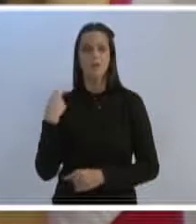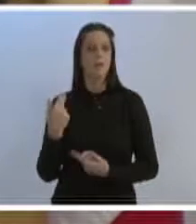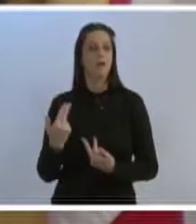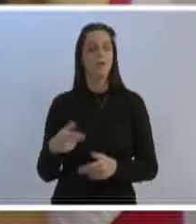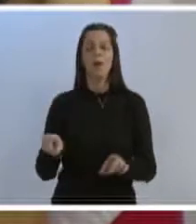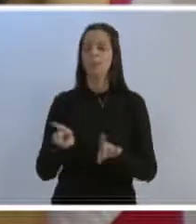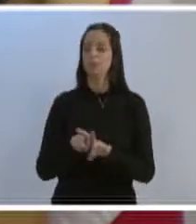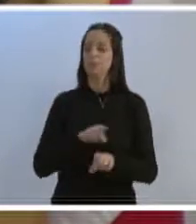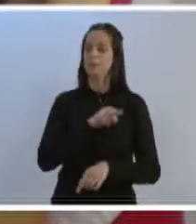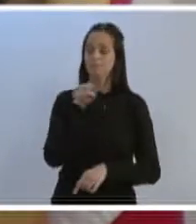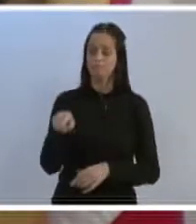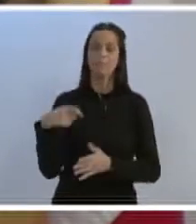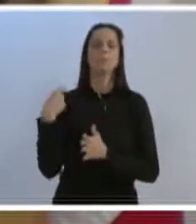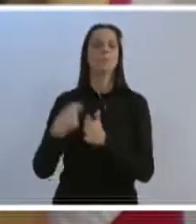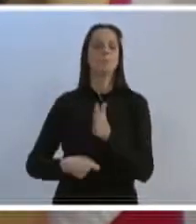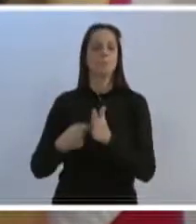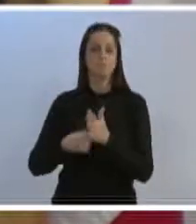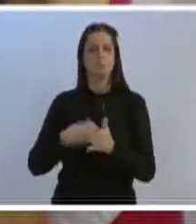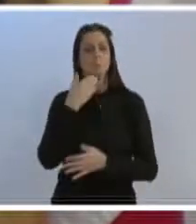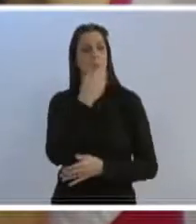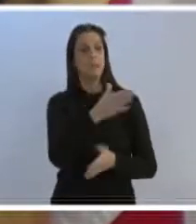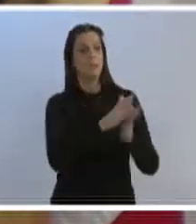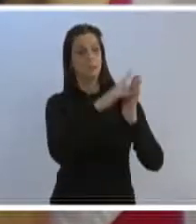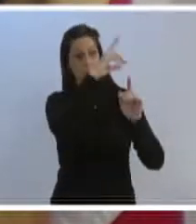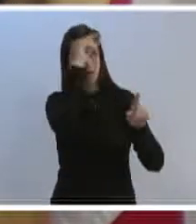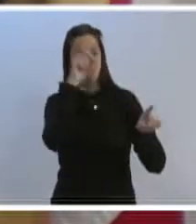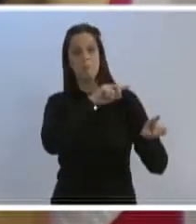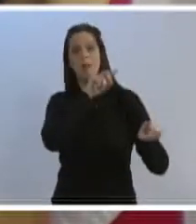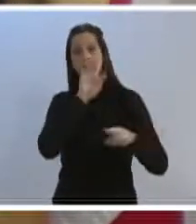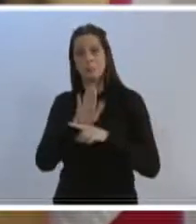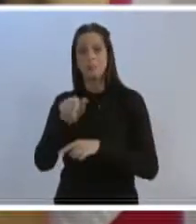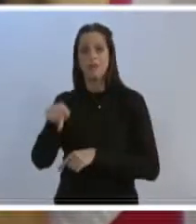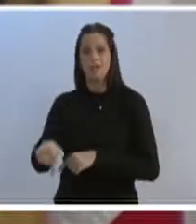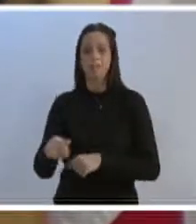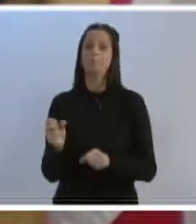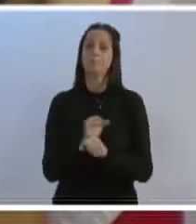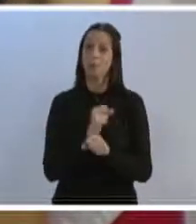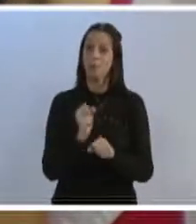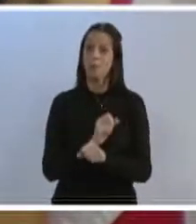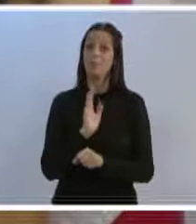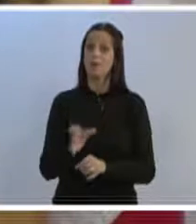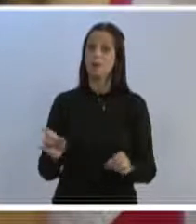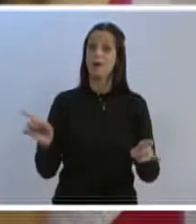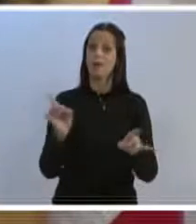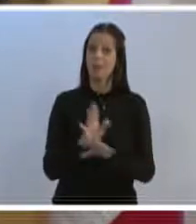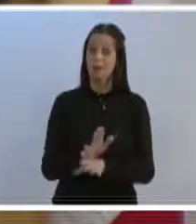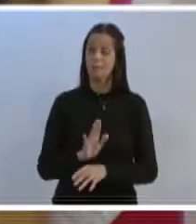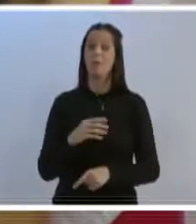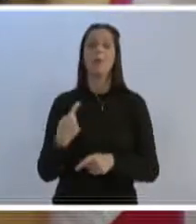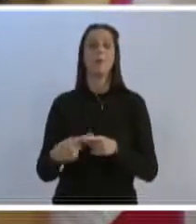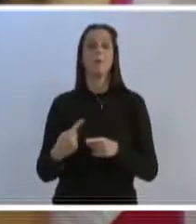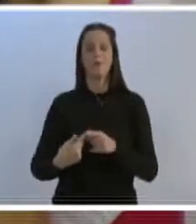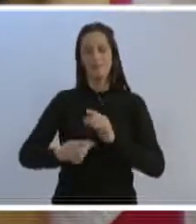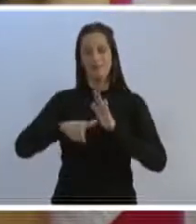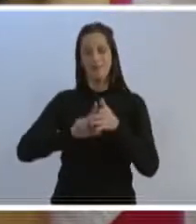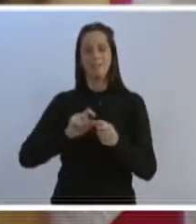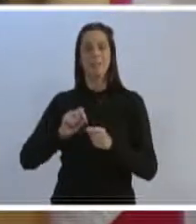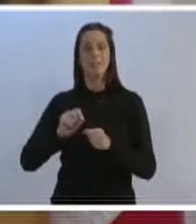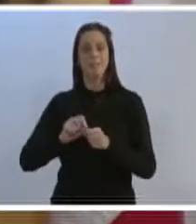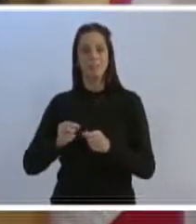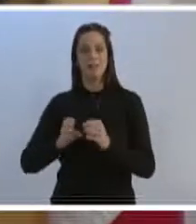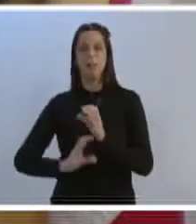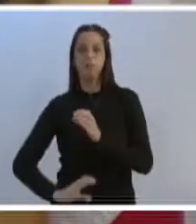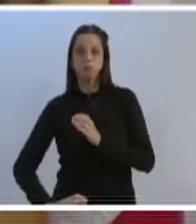pedindo e realmente a obra foi concluída com relação ao processo tubulação agora deve para